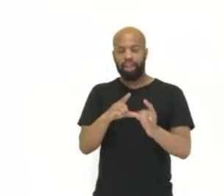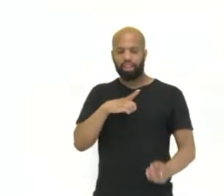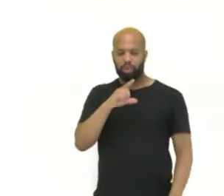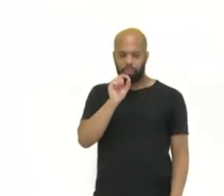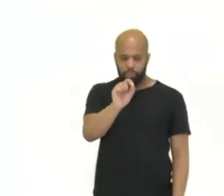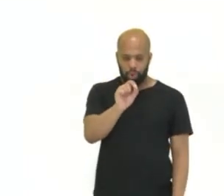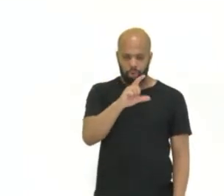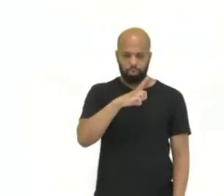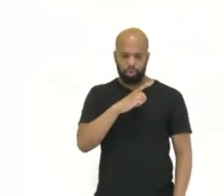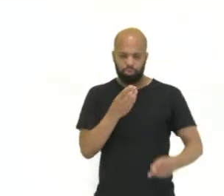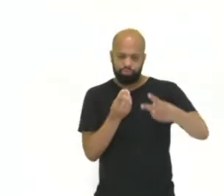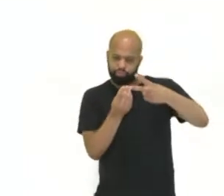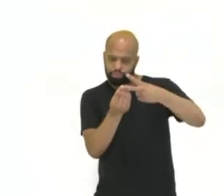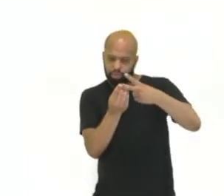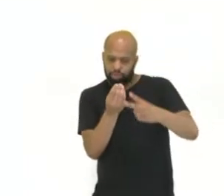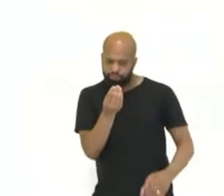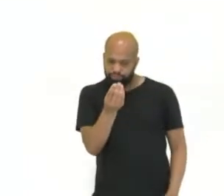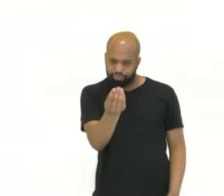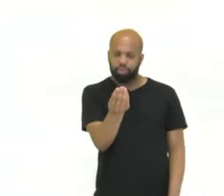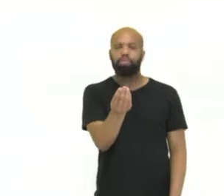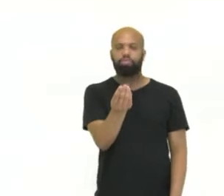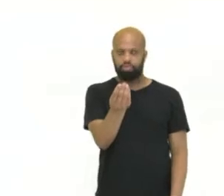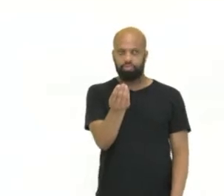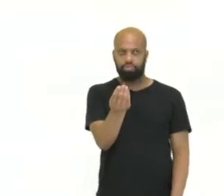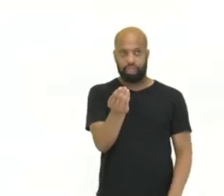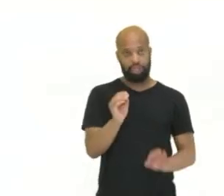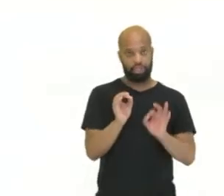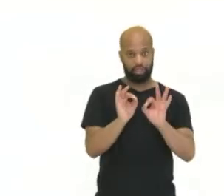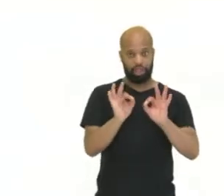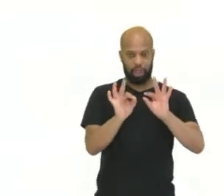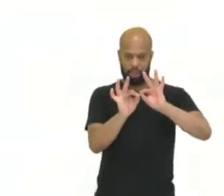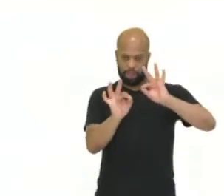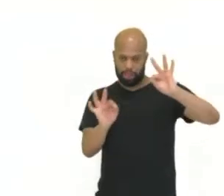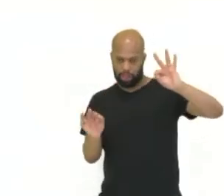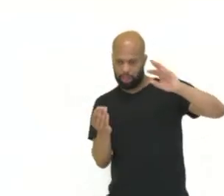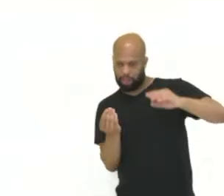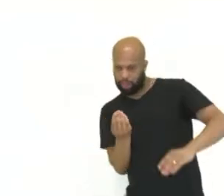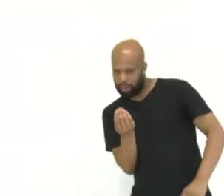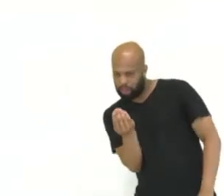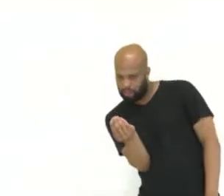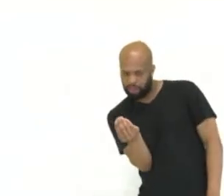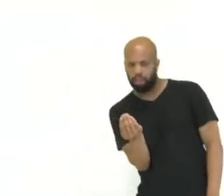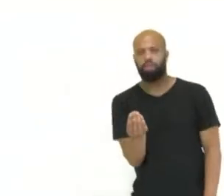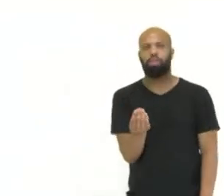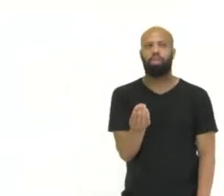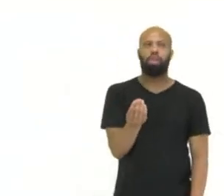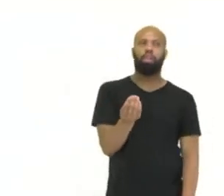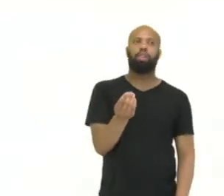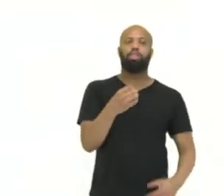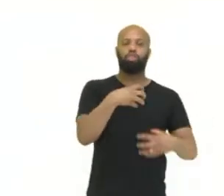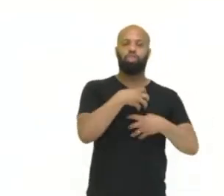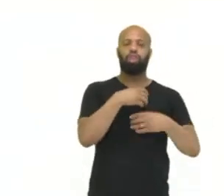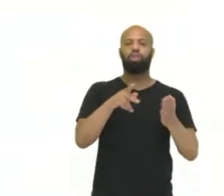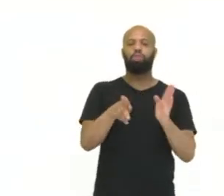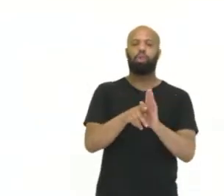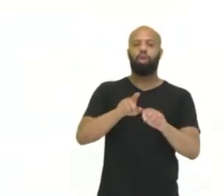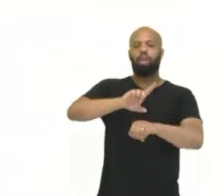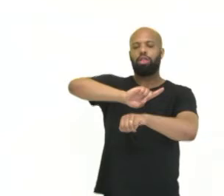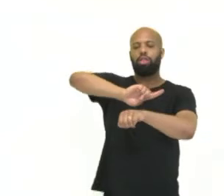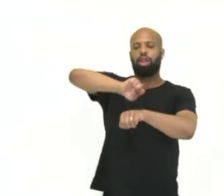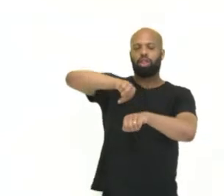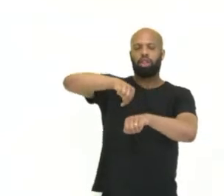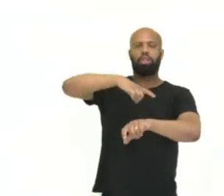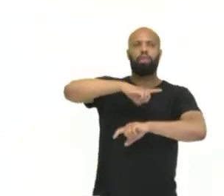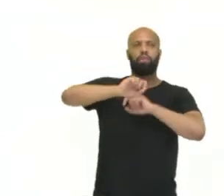com a linha do 0 graus, né, o pontilhado, tá? Em relação ao sentido horário, você tem 0 graus